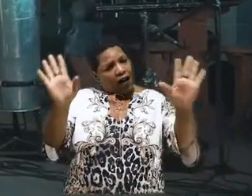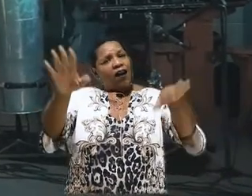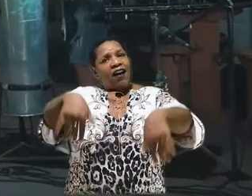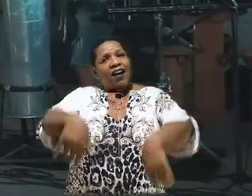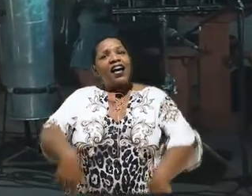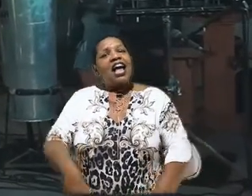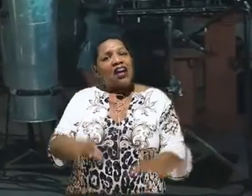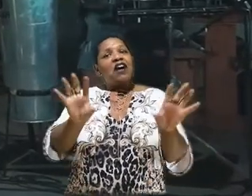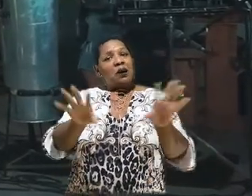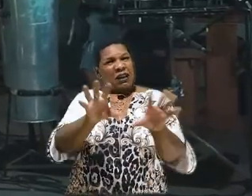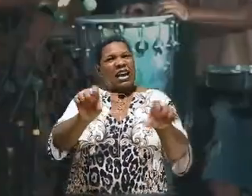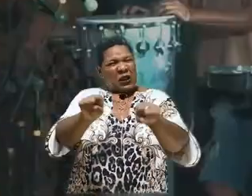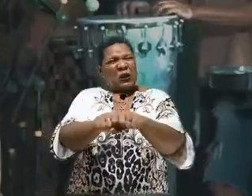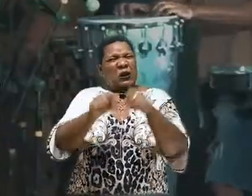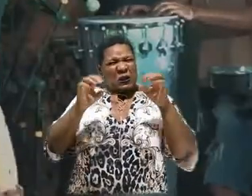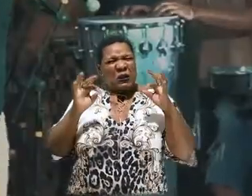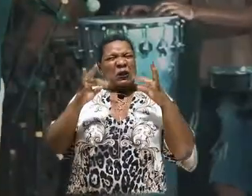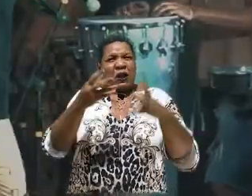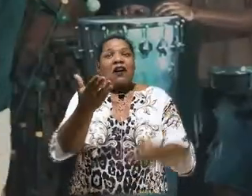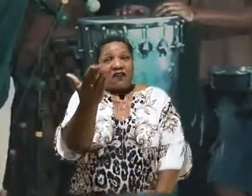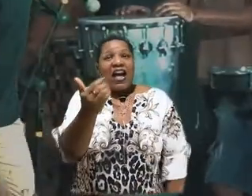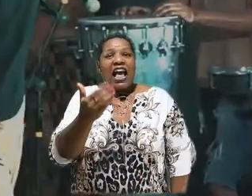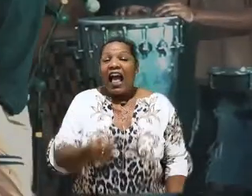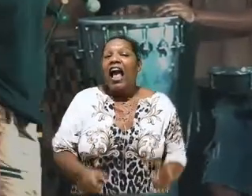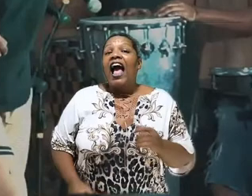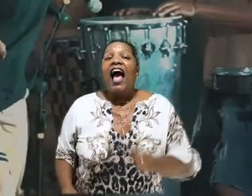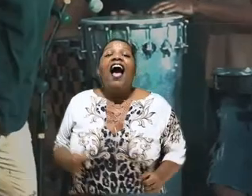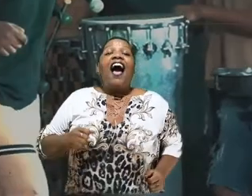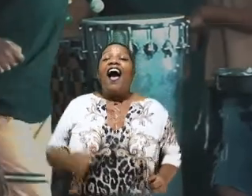E aí o